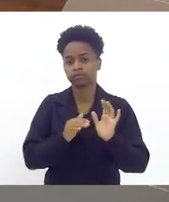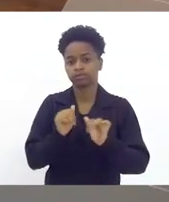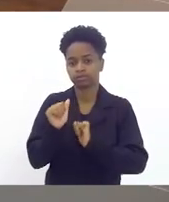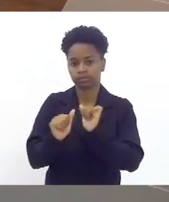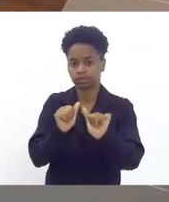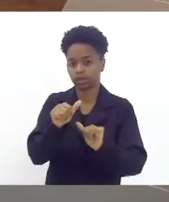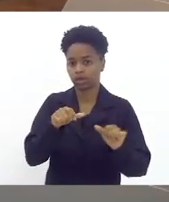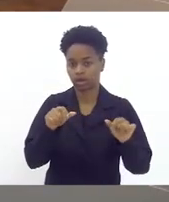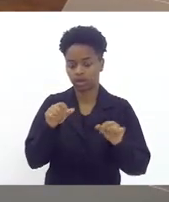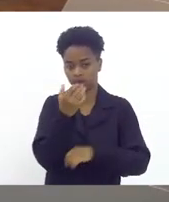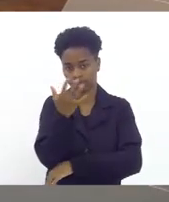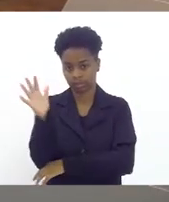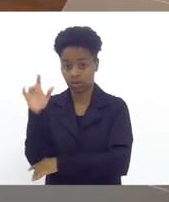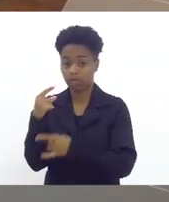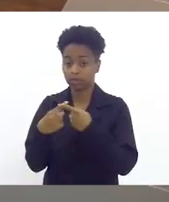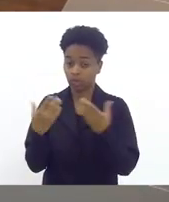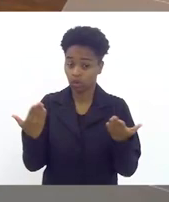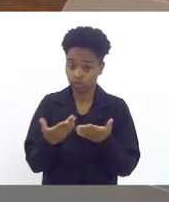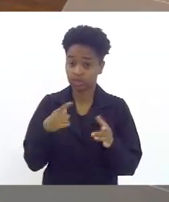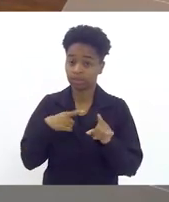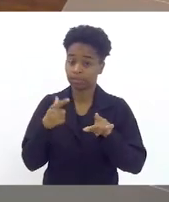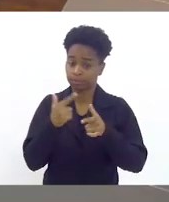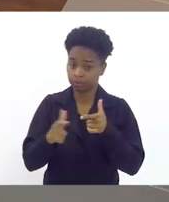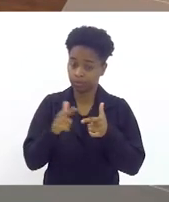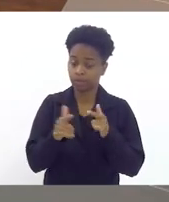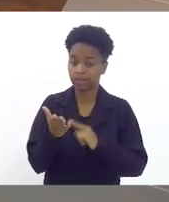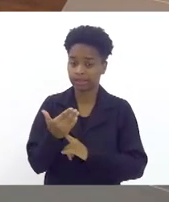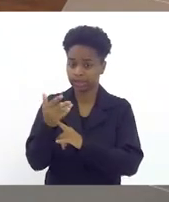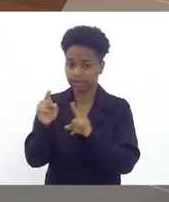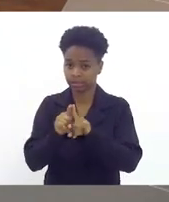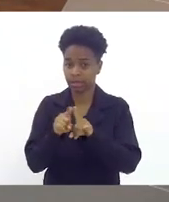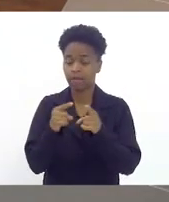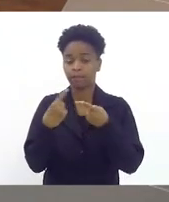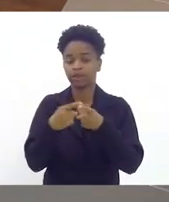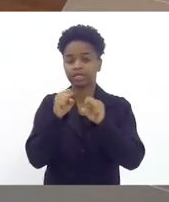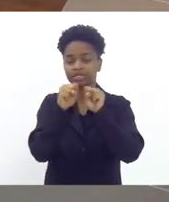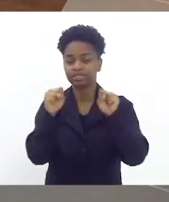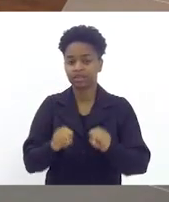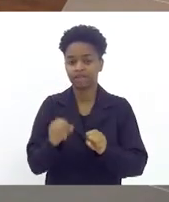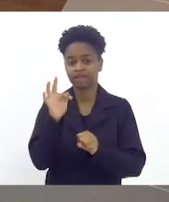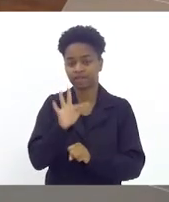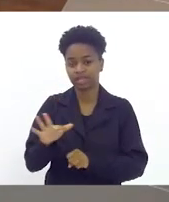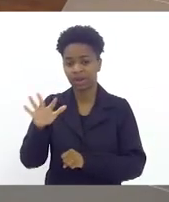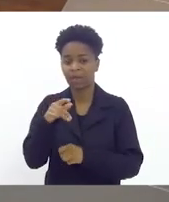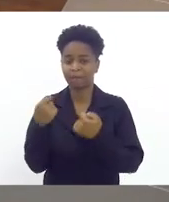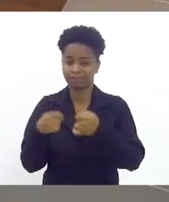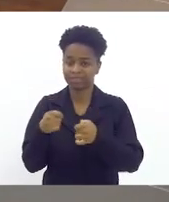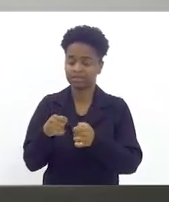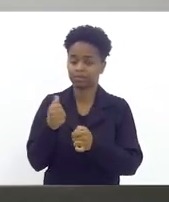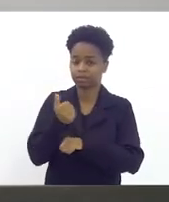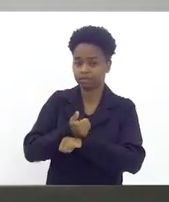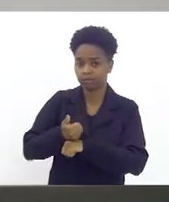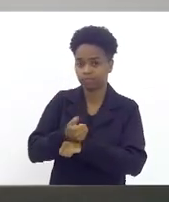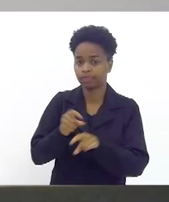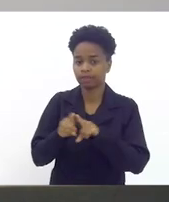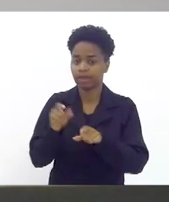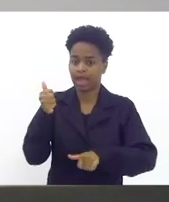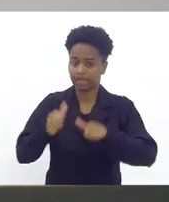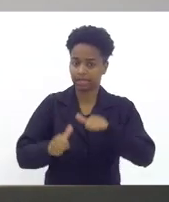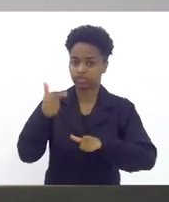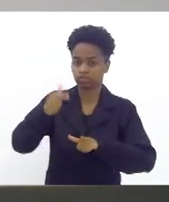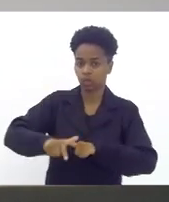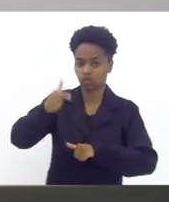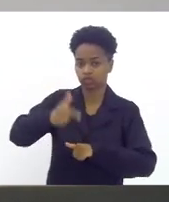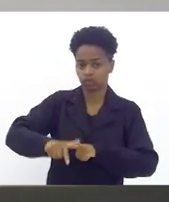tecnológico o sistema Federal ele é um sistema que ele é demanda muito em termos de recursos humanos e análise e análise